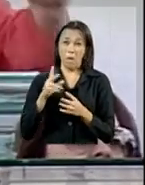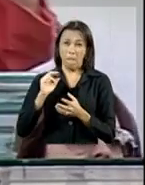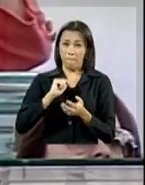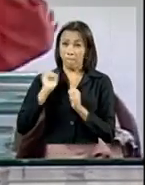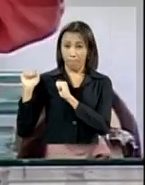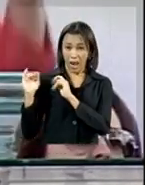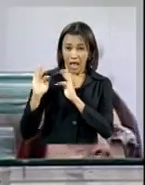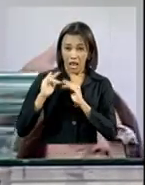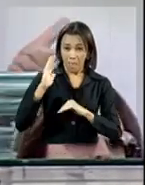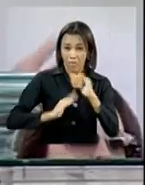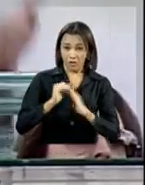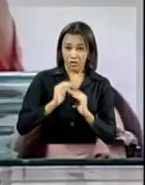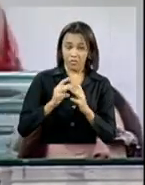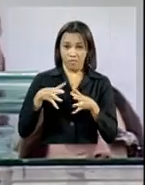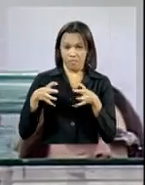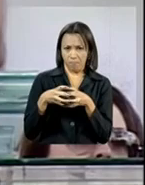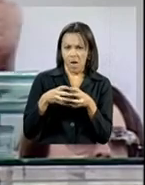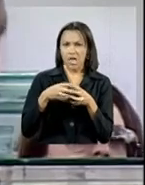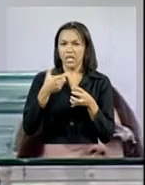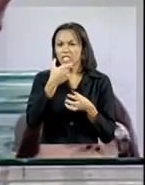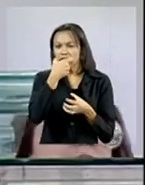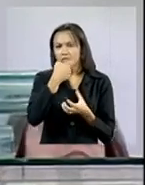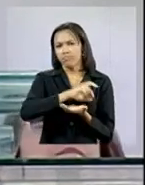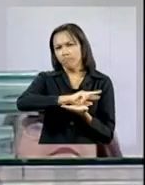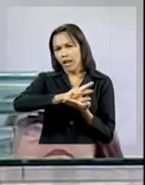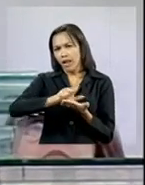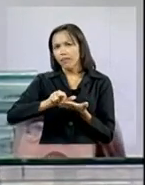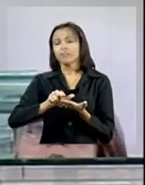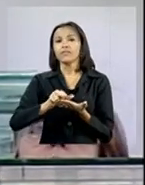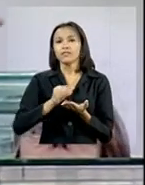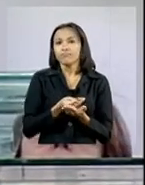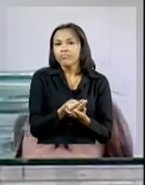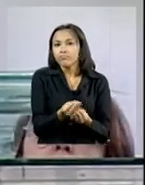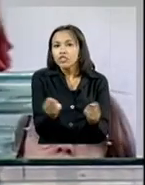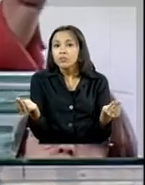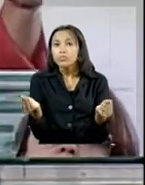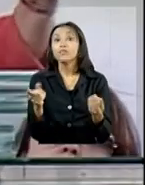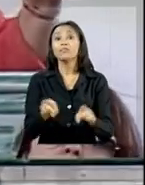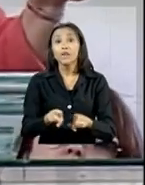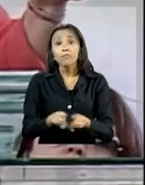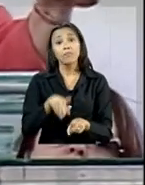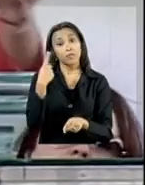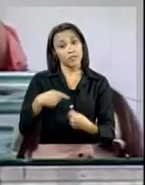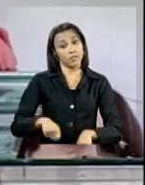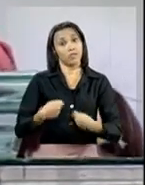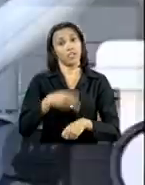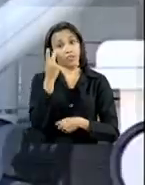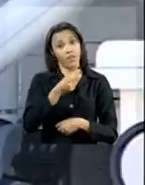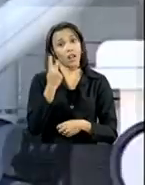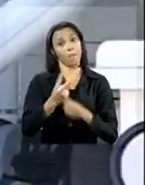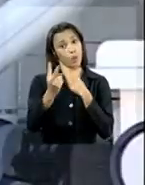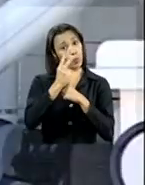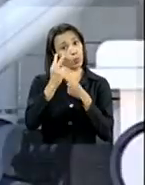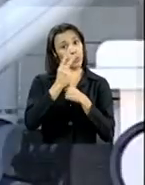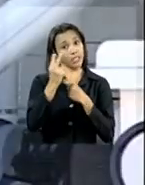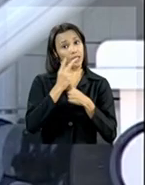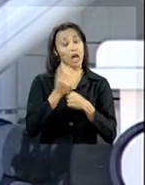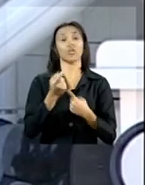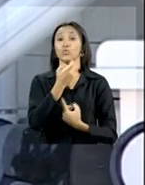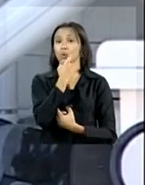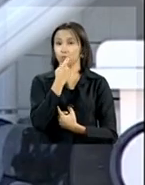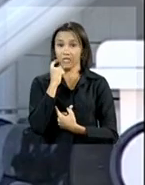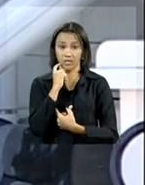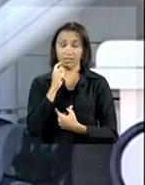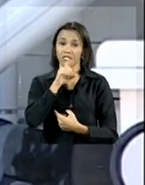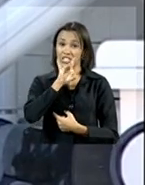multirão de dentadura nós temos de falar também no multirão para tratar dos dentes de cada